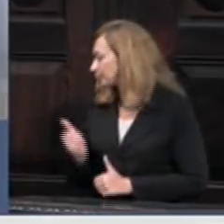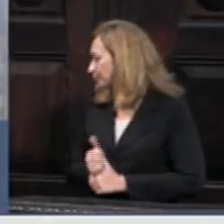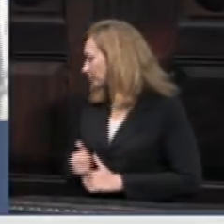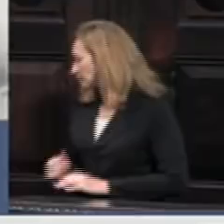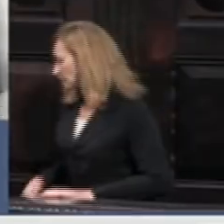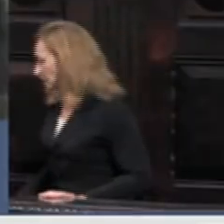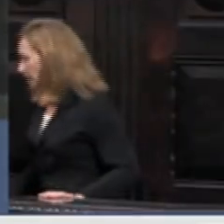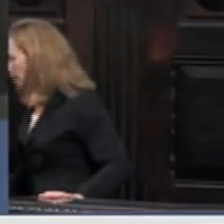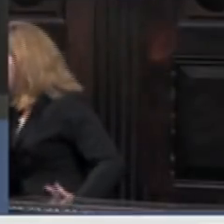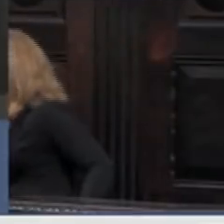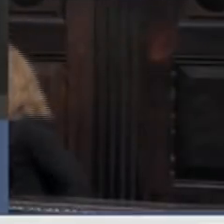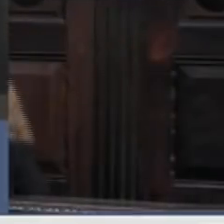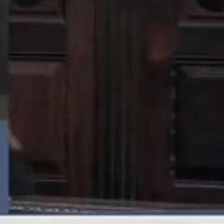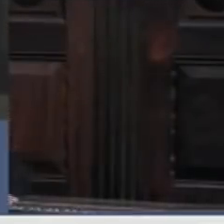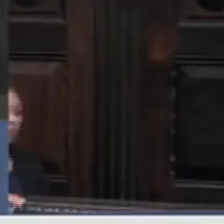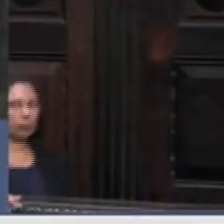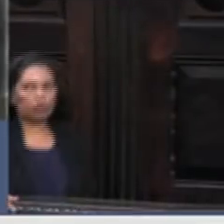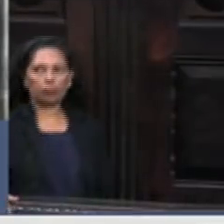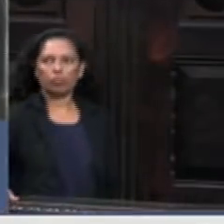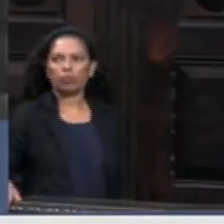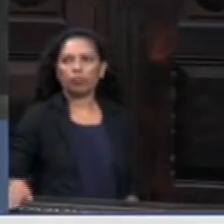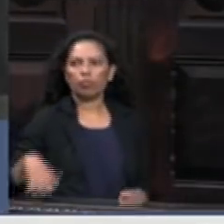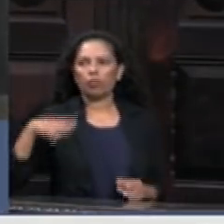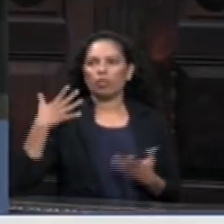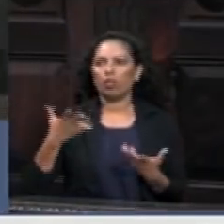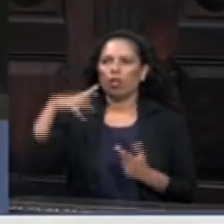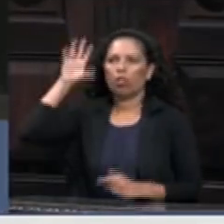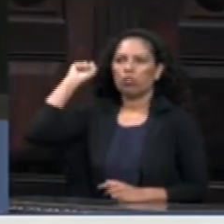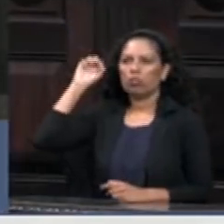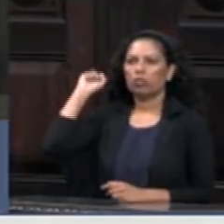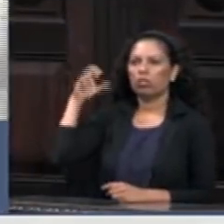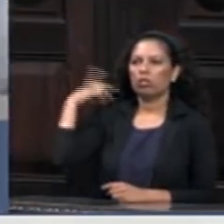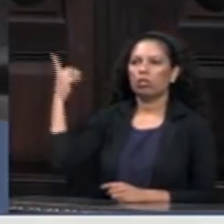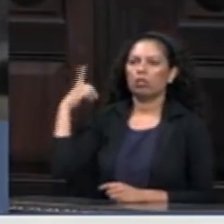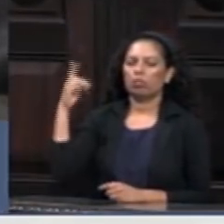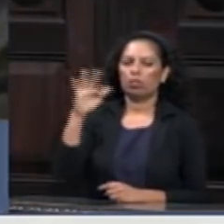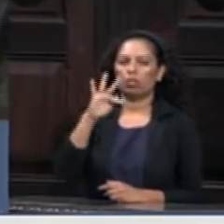amanhã, com a autorização do plenário. Mas antes eu quero ouvir o deputado Flávio Serafim.